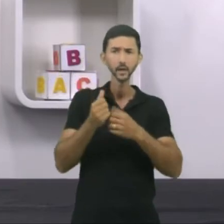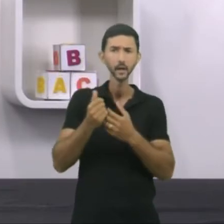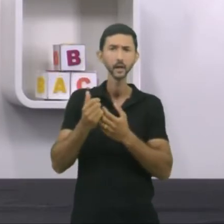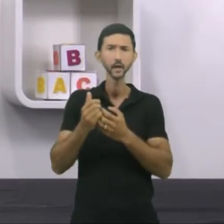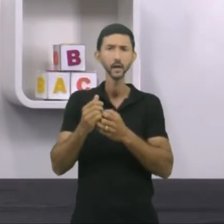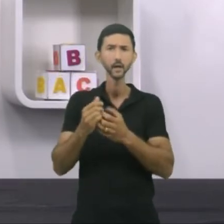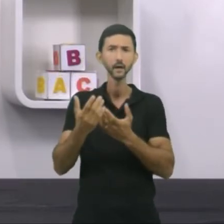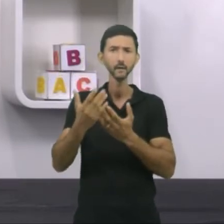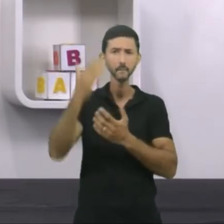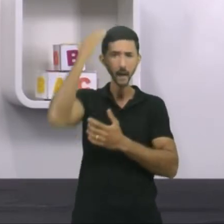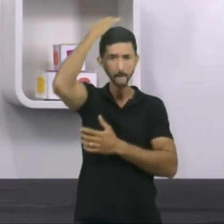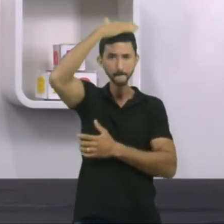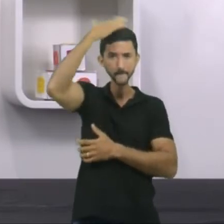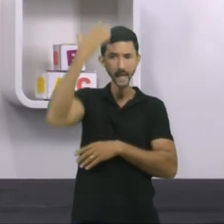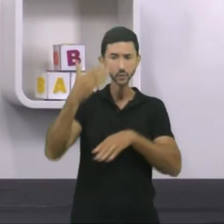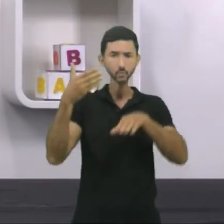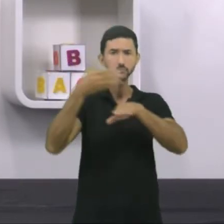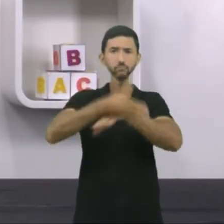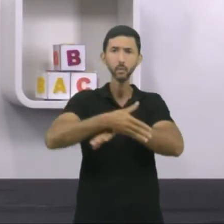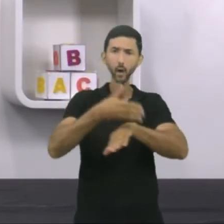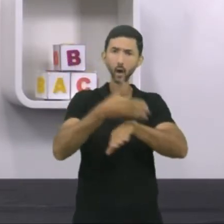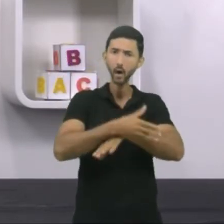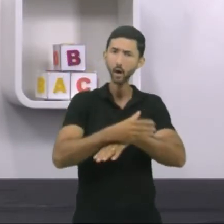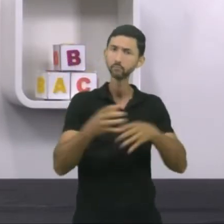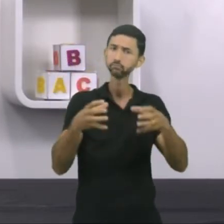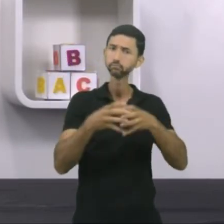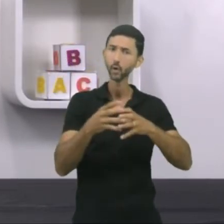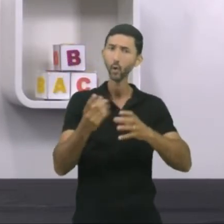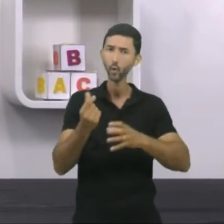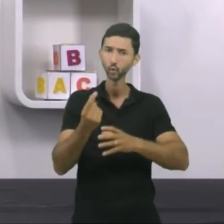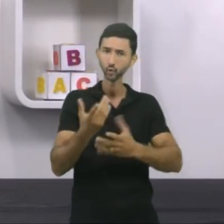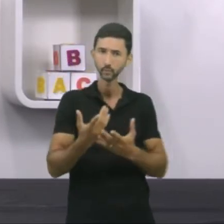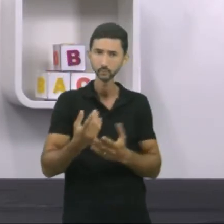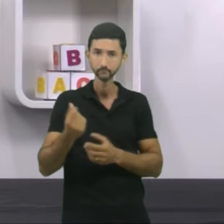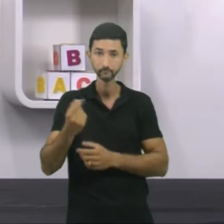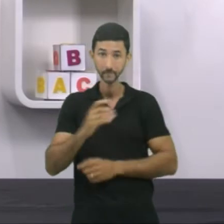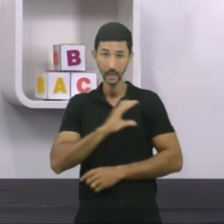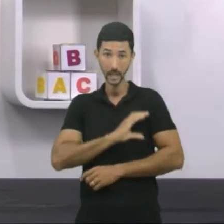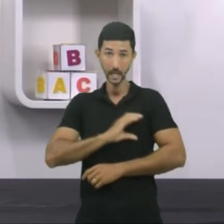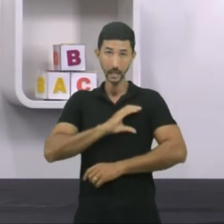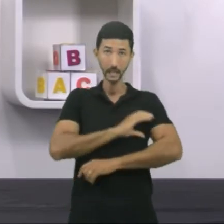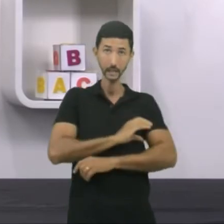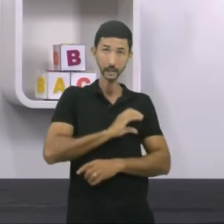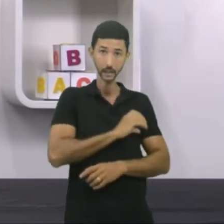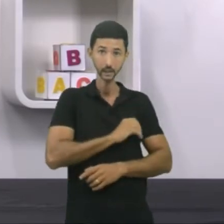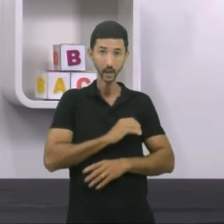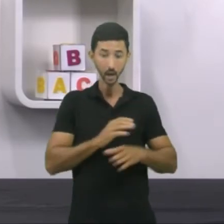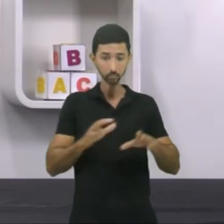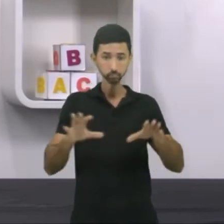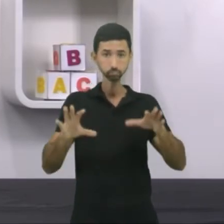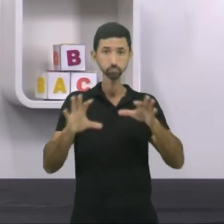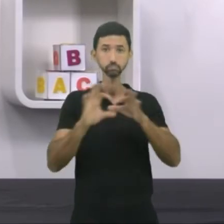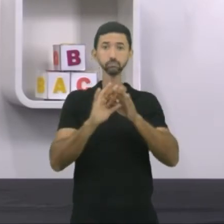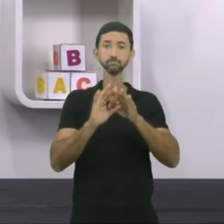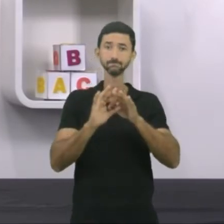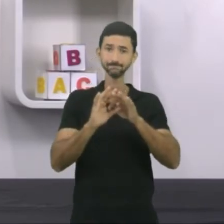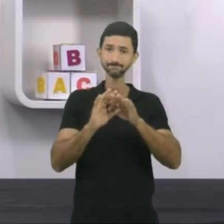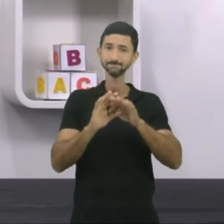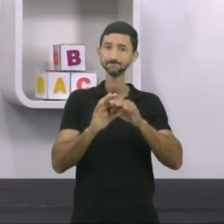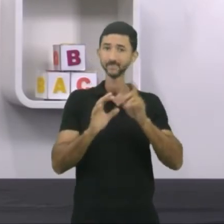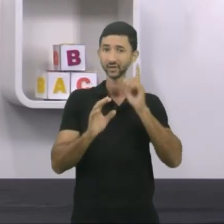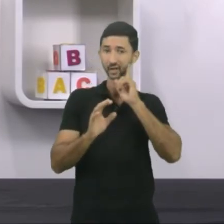para compor o bloco econômico. A economia canadense já é muito associada à economia